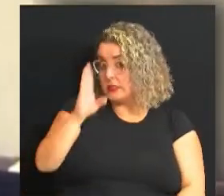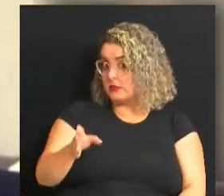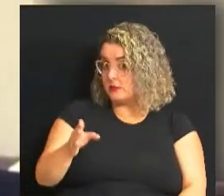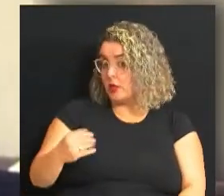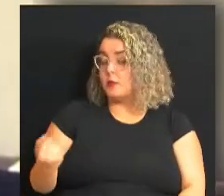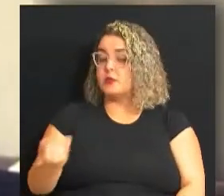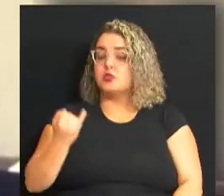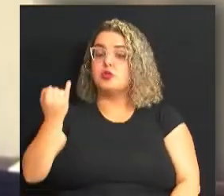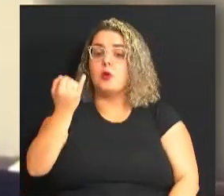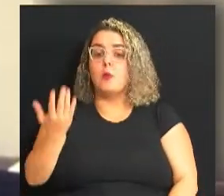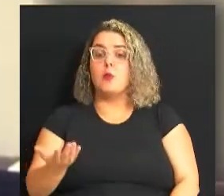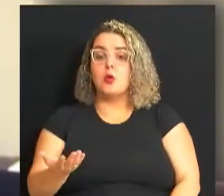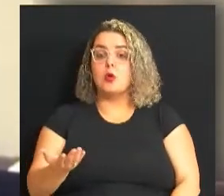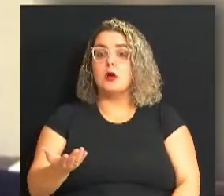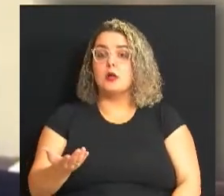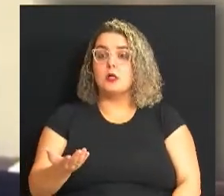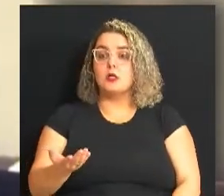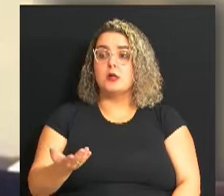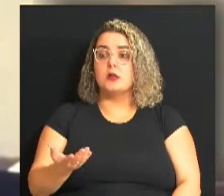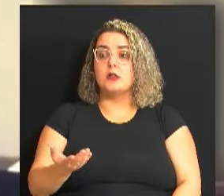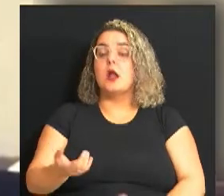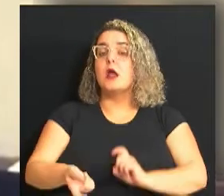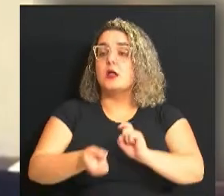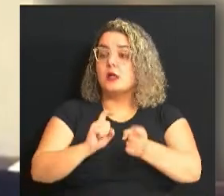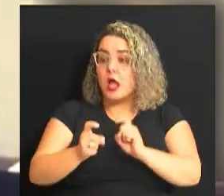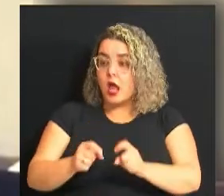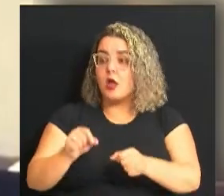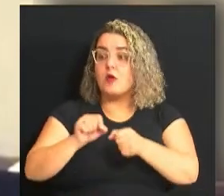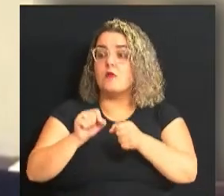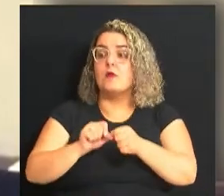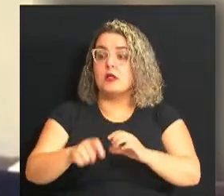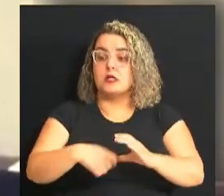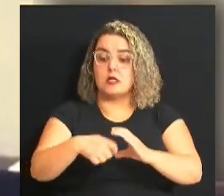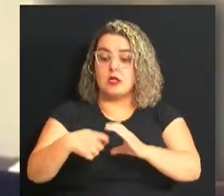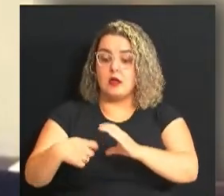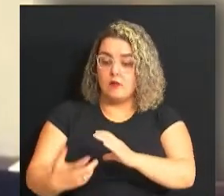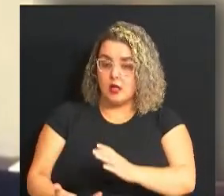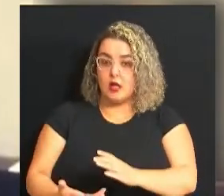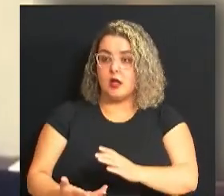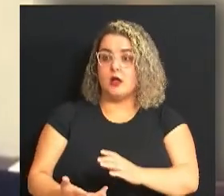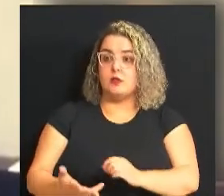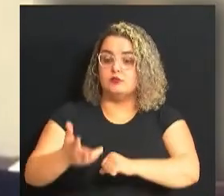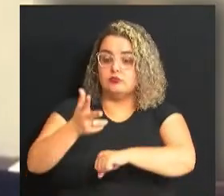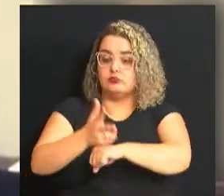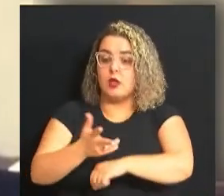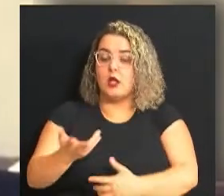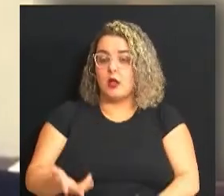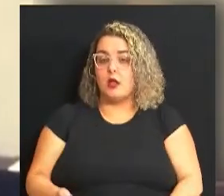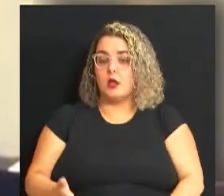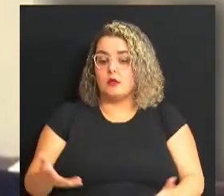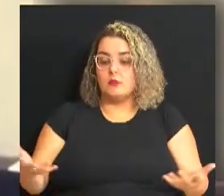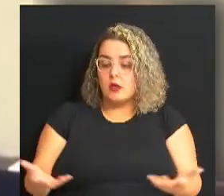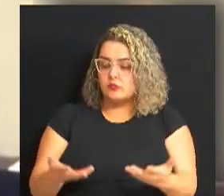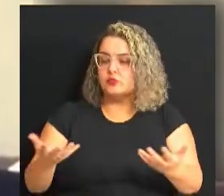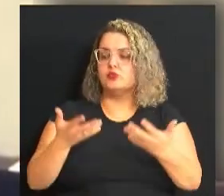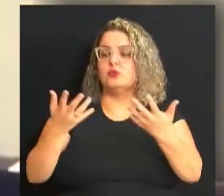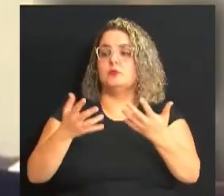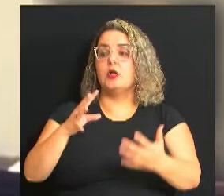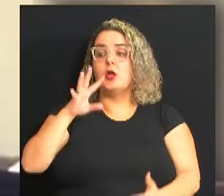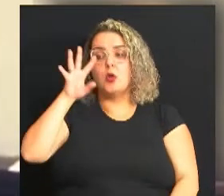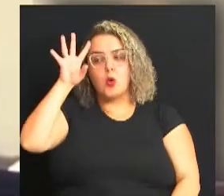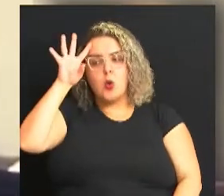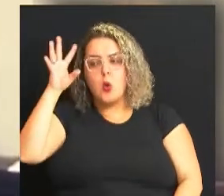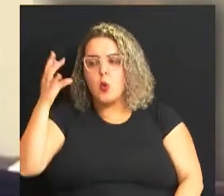importância dessas reuniões estarem sendo gravadas, que tudo isso aí vai fomentar